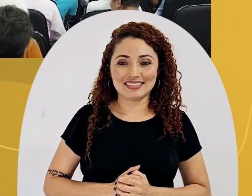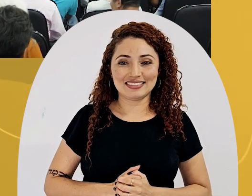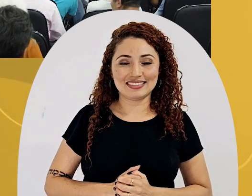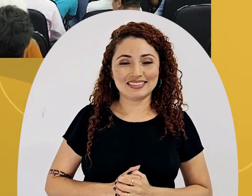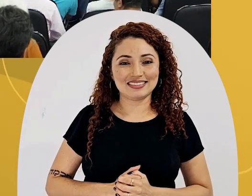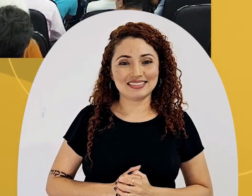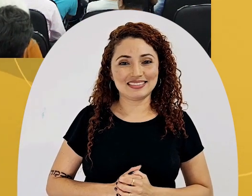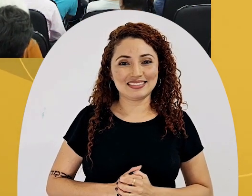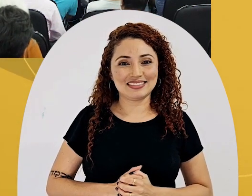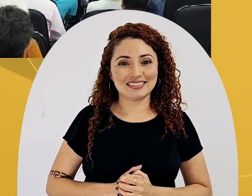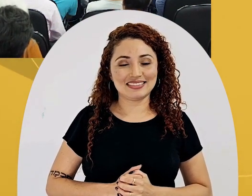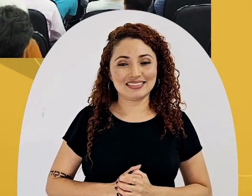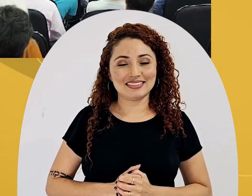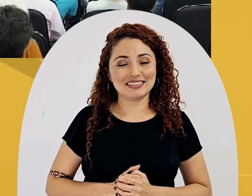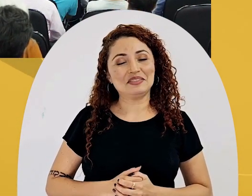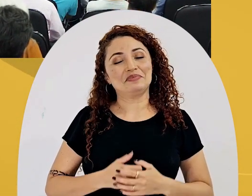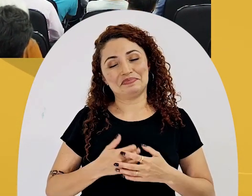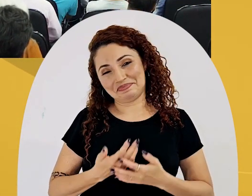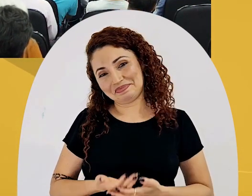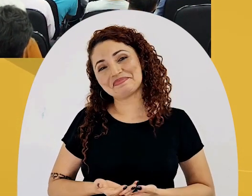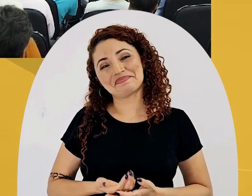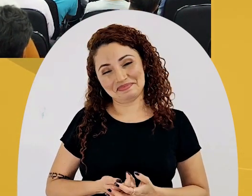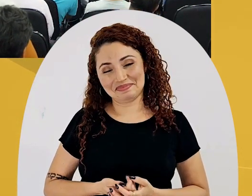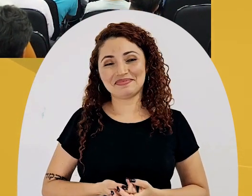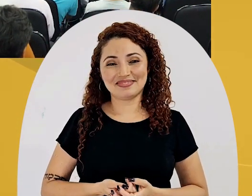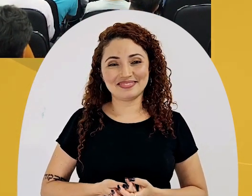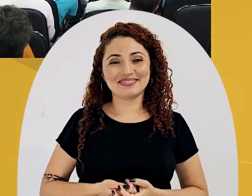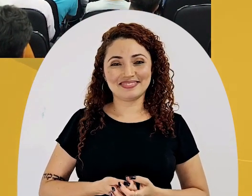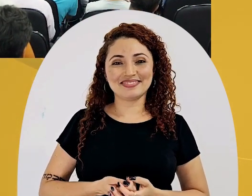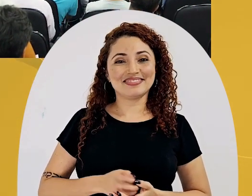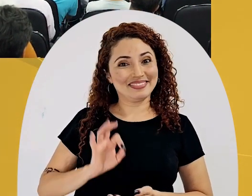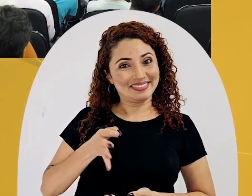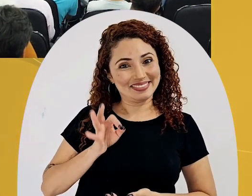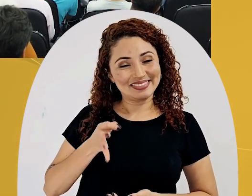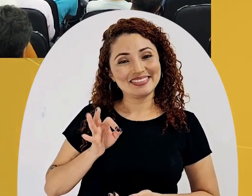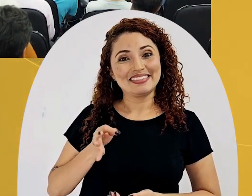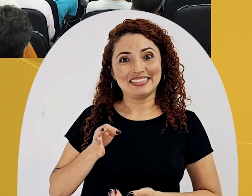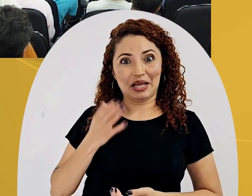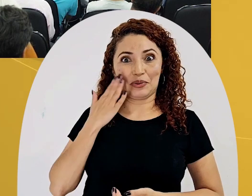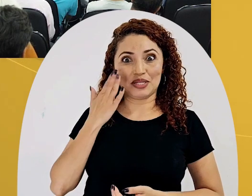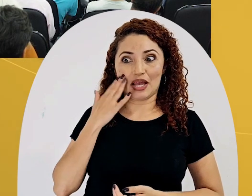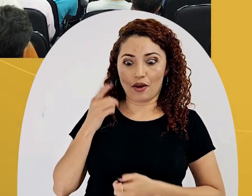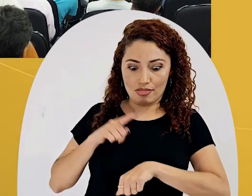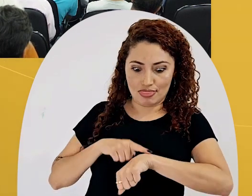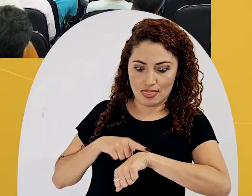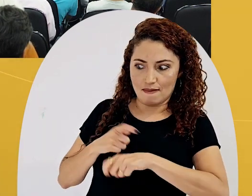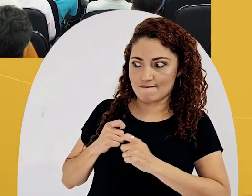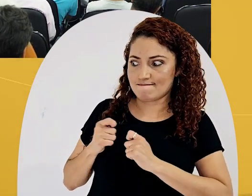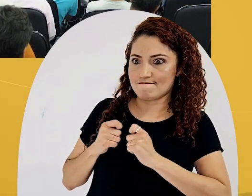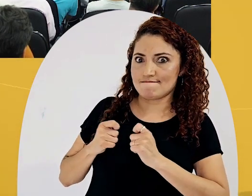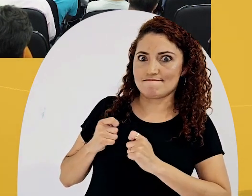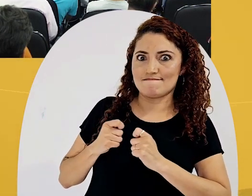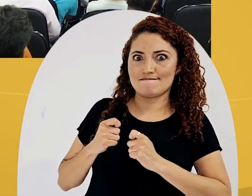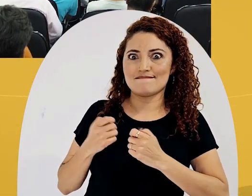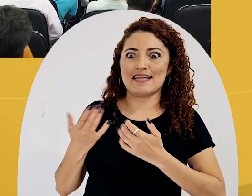Bom, pessoal, eu sei, né? Até eu fico controlando o tempo, porque sobrou para mim esse papel.